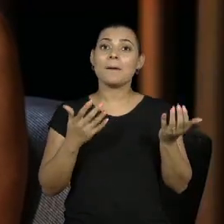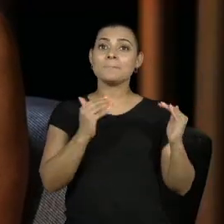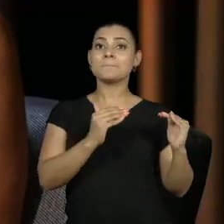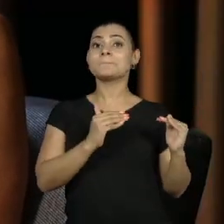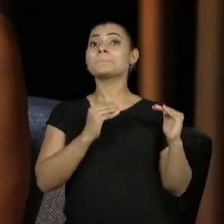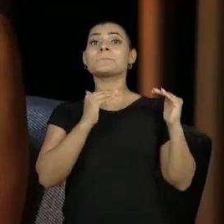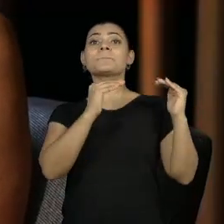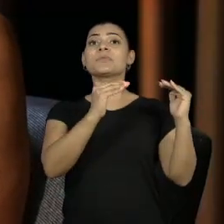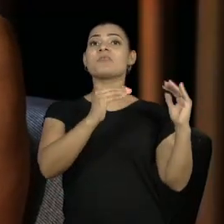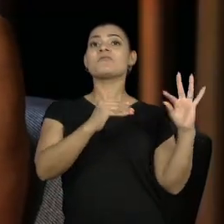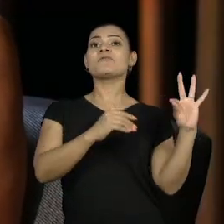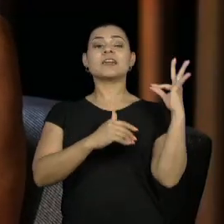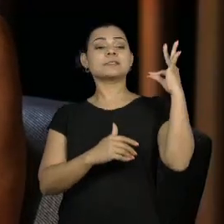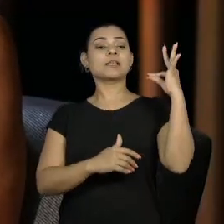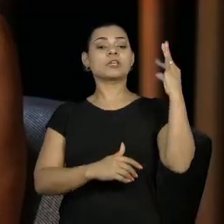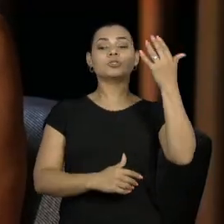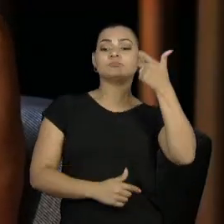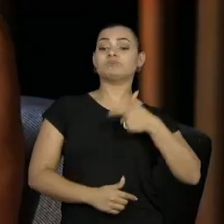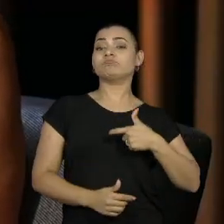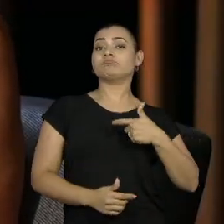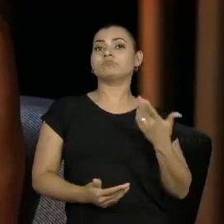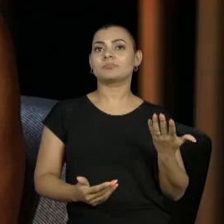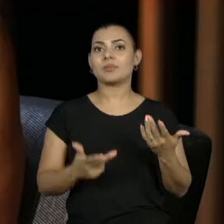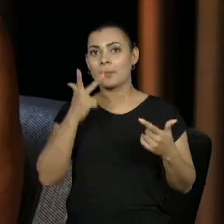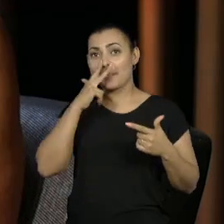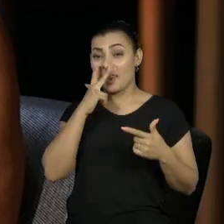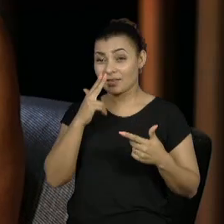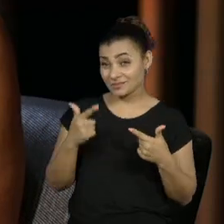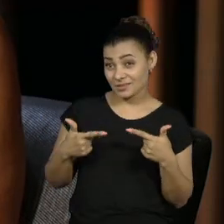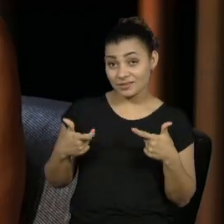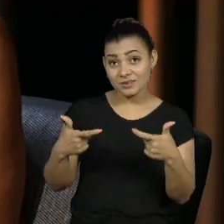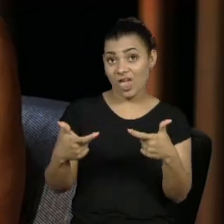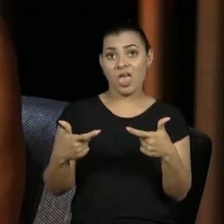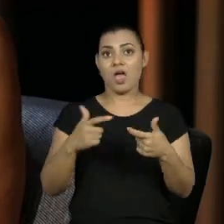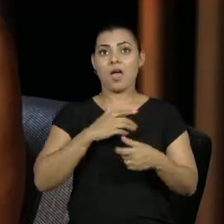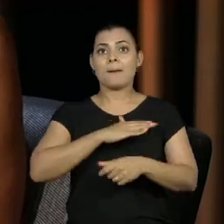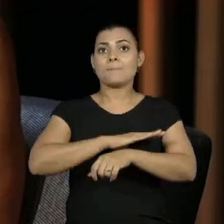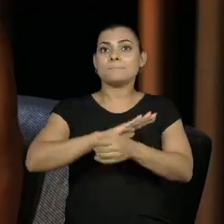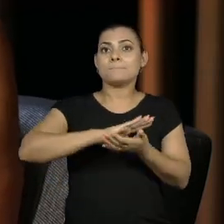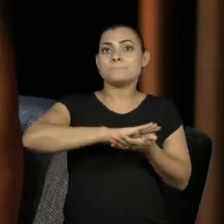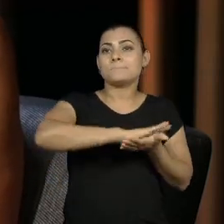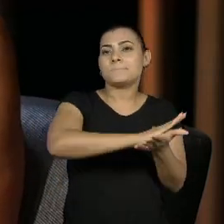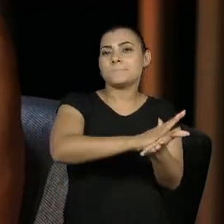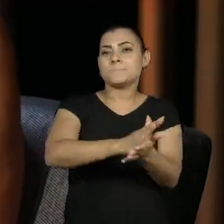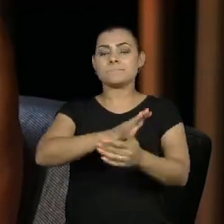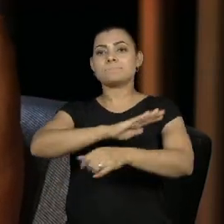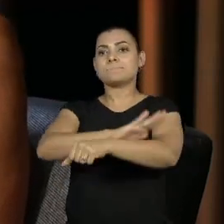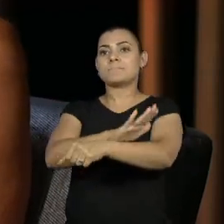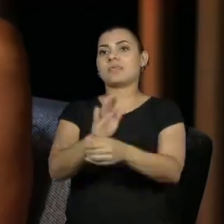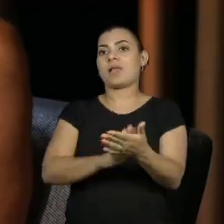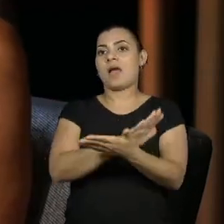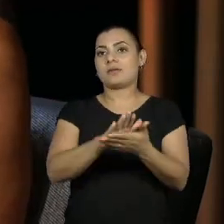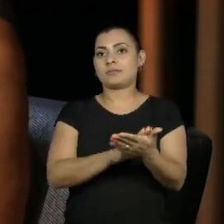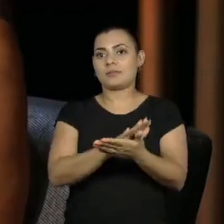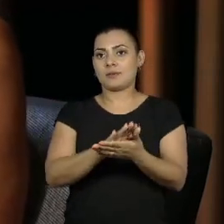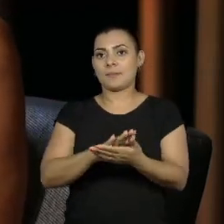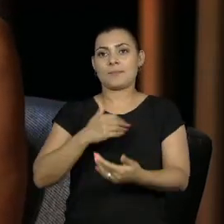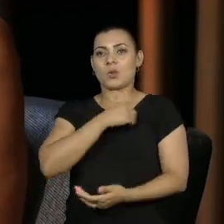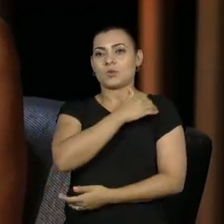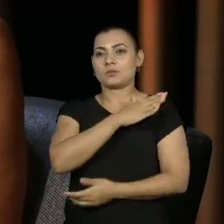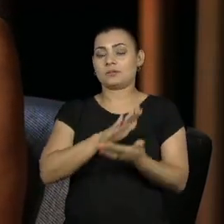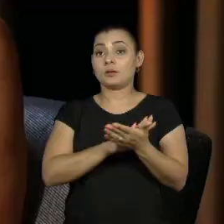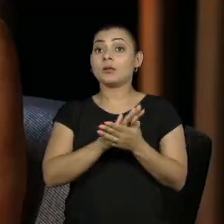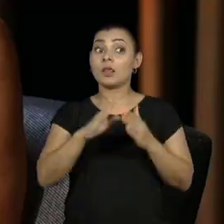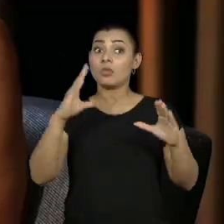acima de tudo francês e que a guerra não discriminaria como judeus ele só fugiram